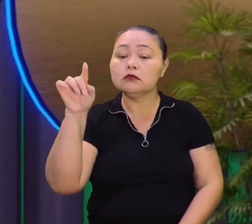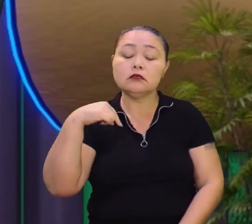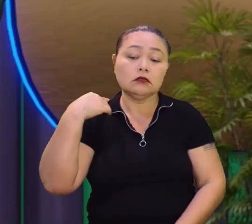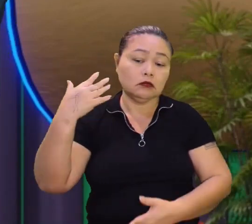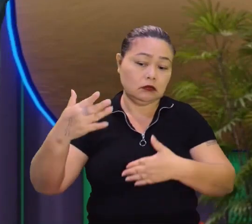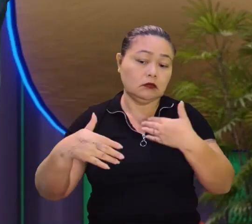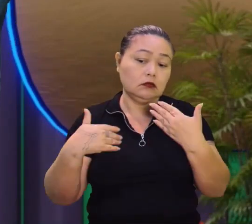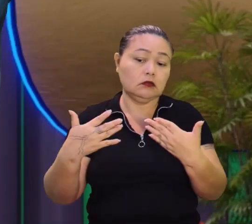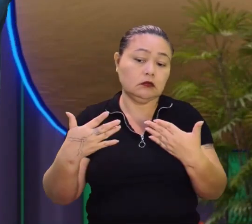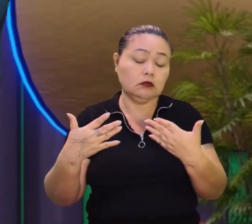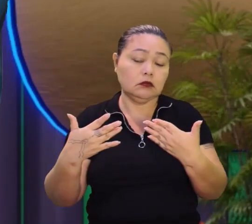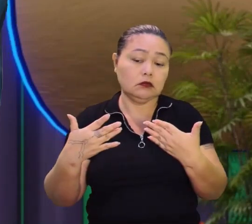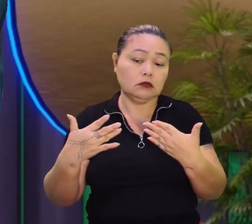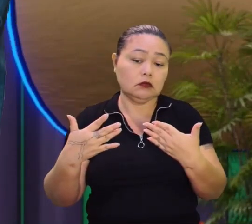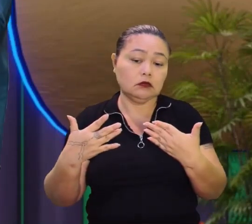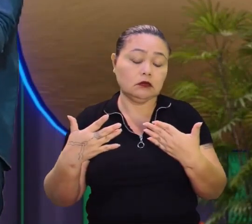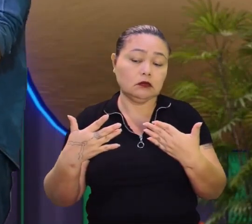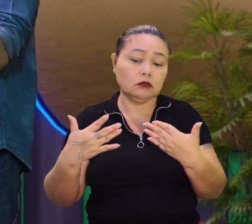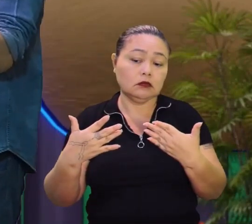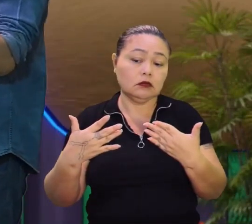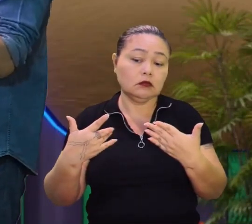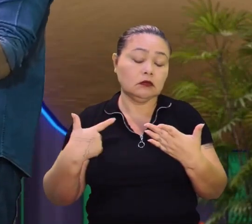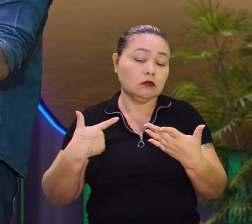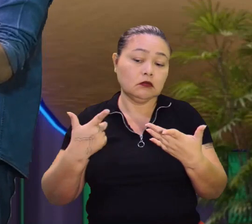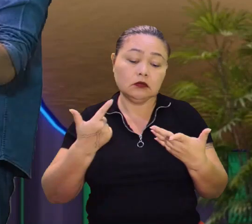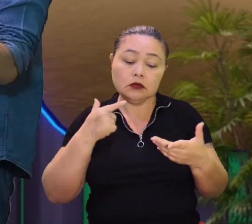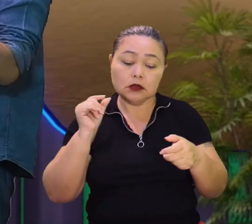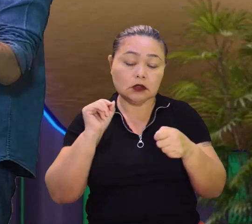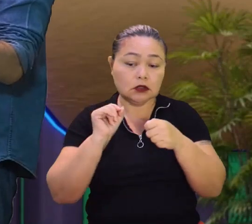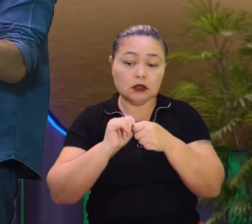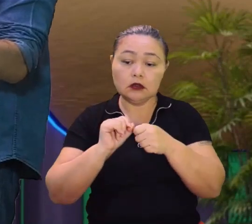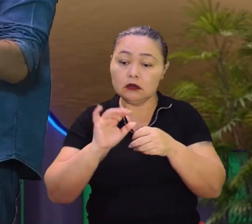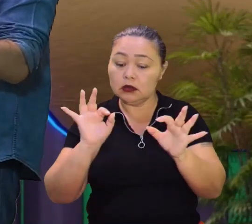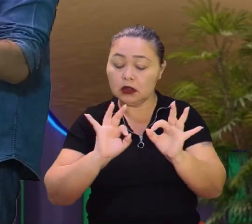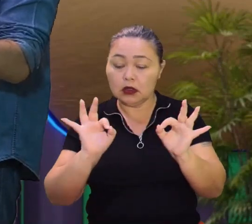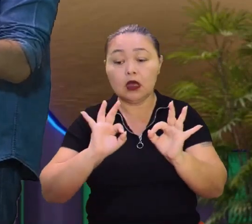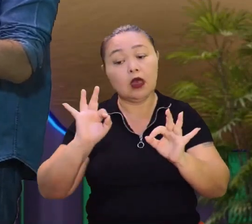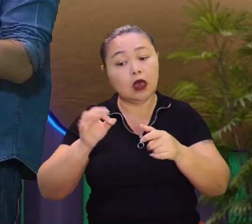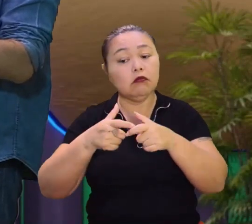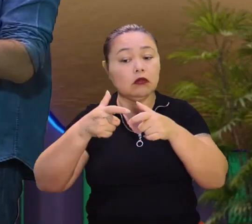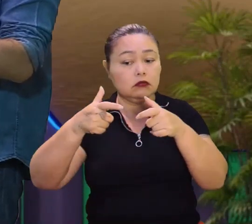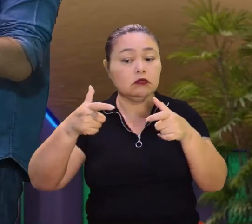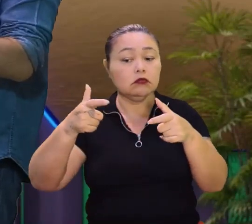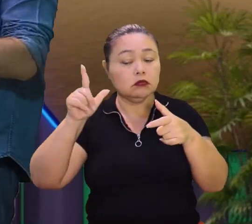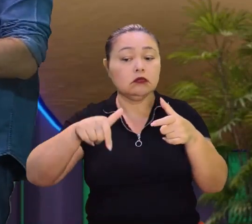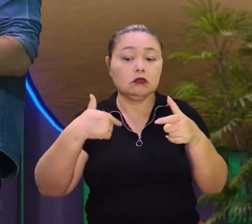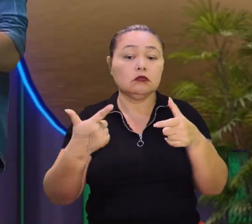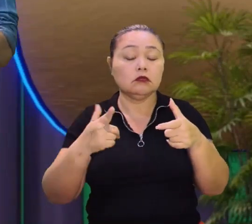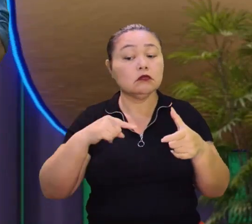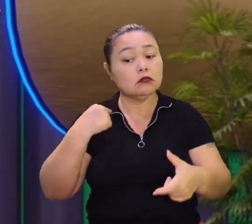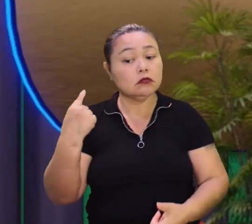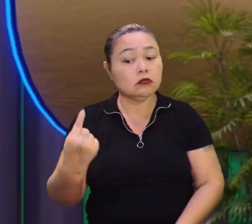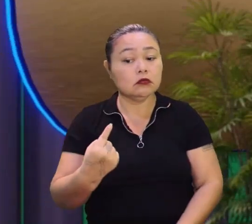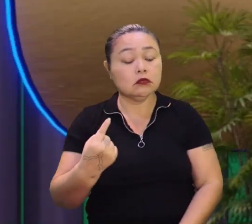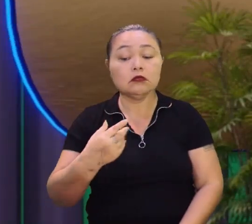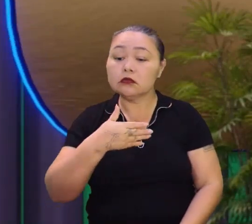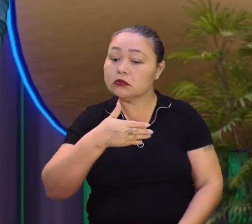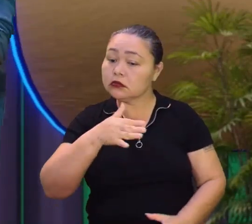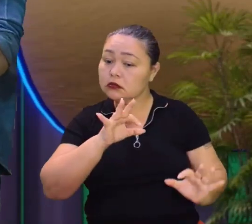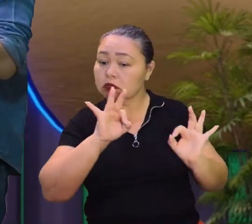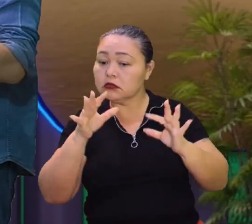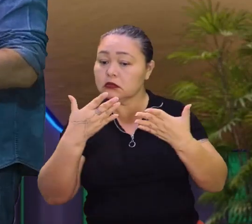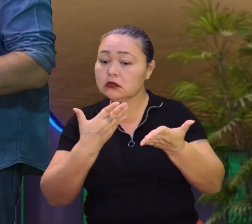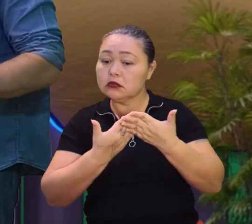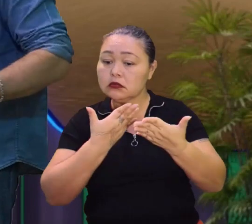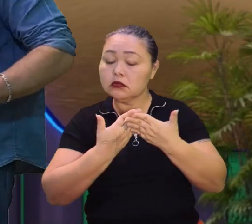a tendência, se não tomar uma atitude, é aumentar. É aumentar. Exatamente. É isso. E nós já falamos durante a